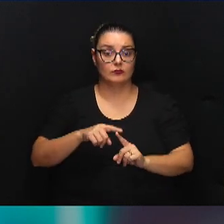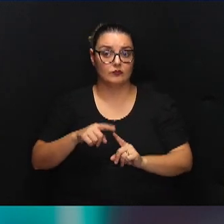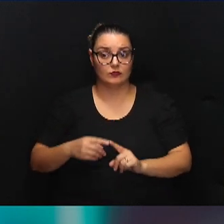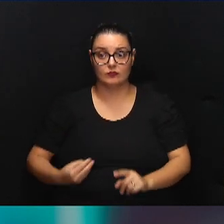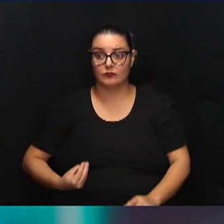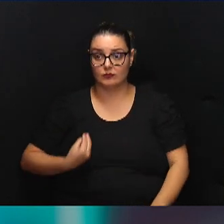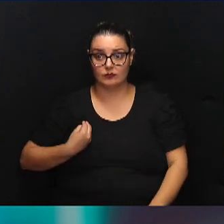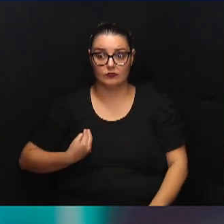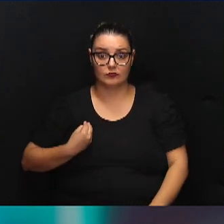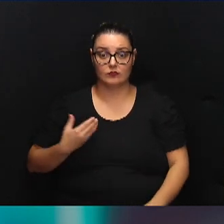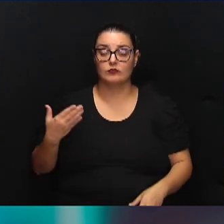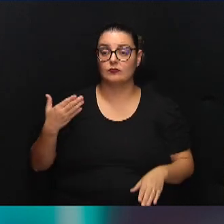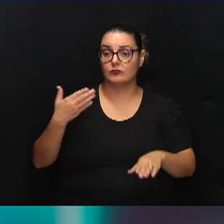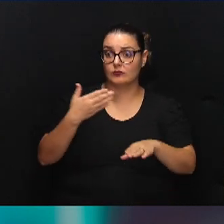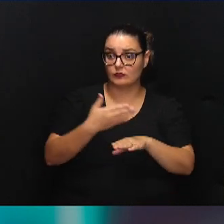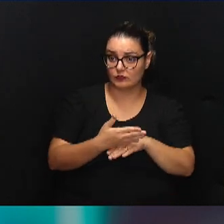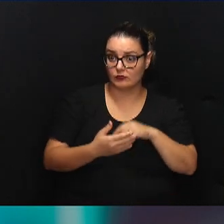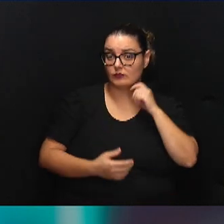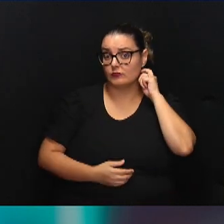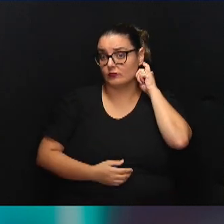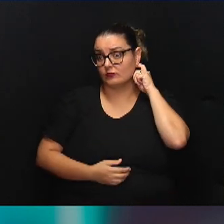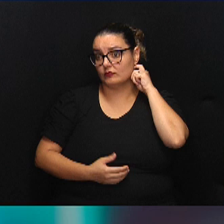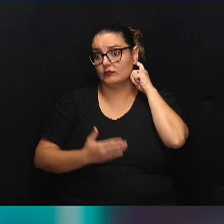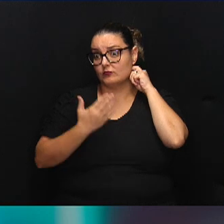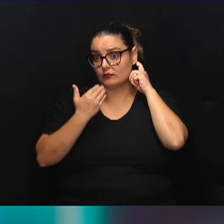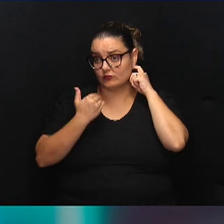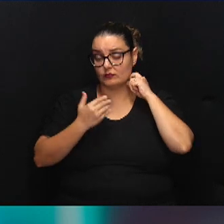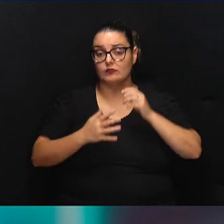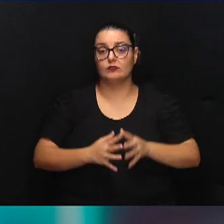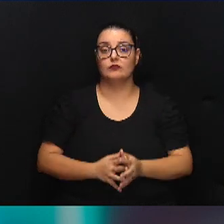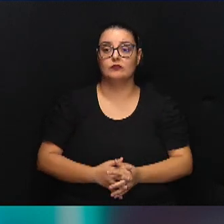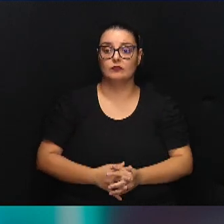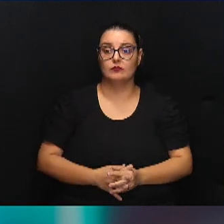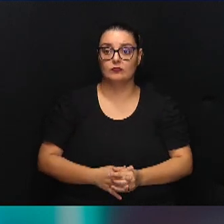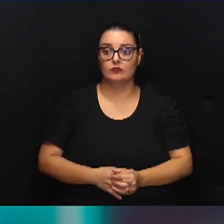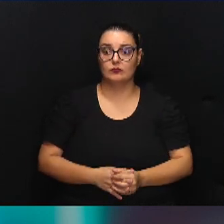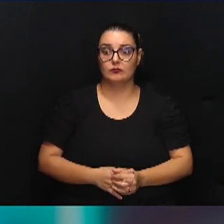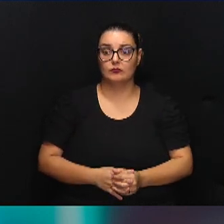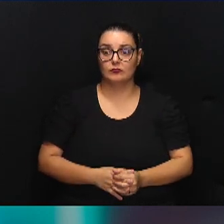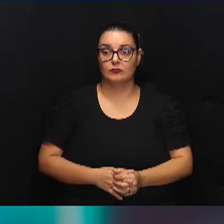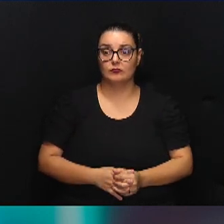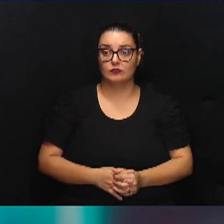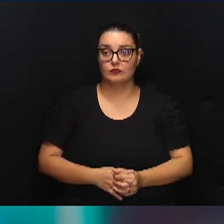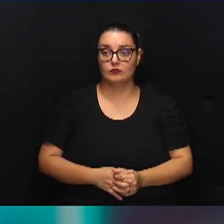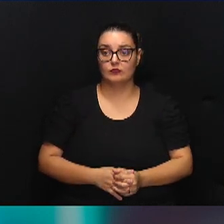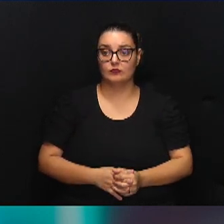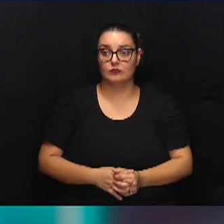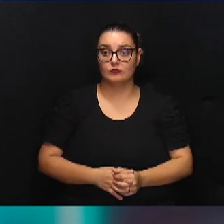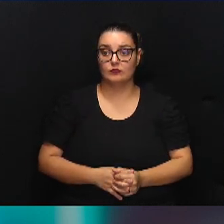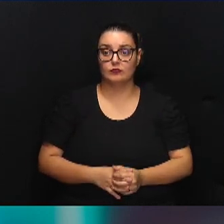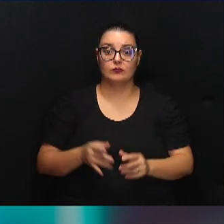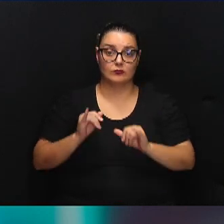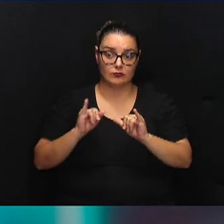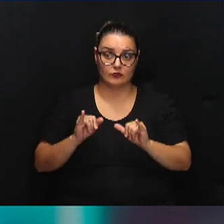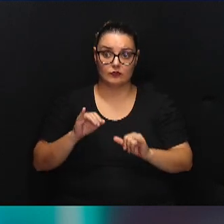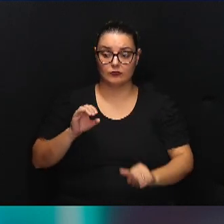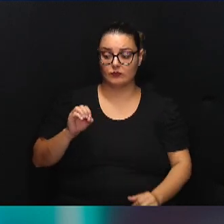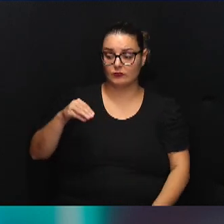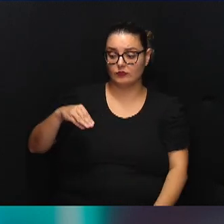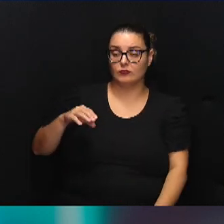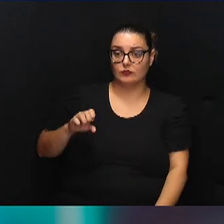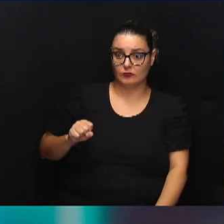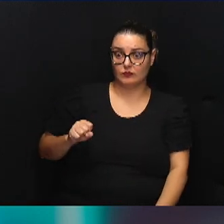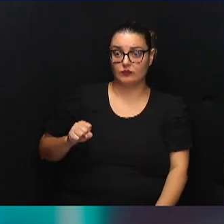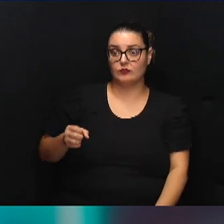vida, o acesso, inclusive à comida. Recentemente, apareceu, né, foi declarado pela OMS um novo tipo